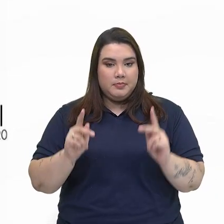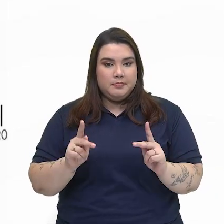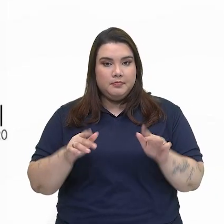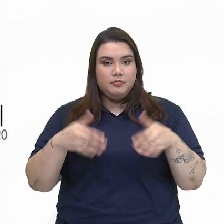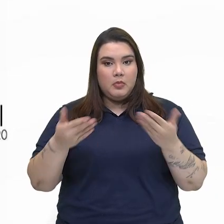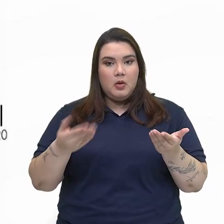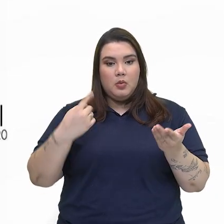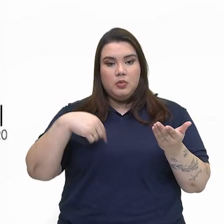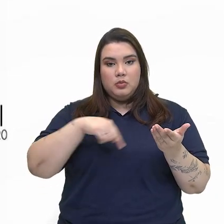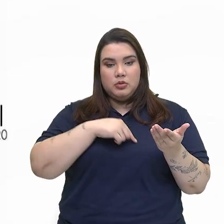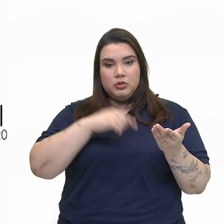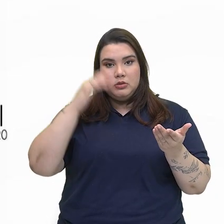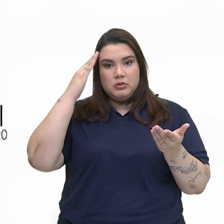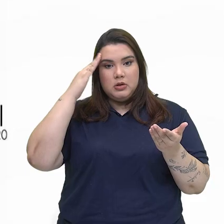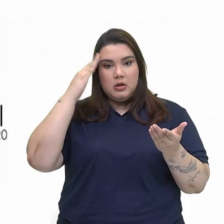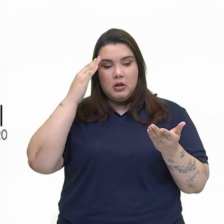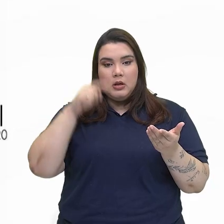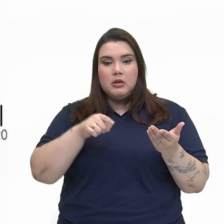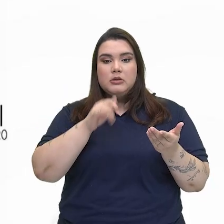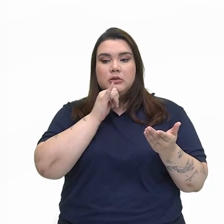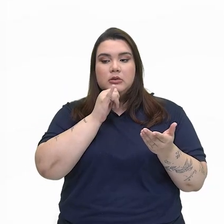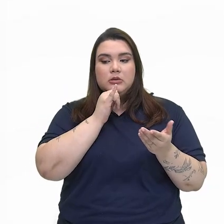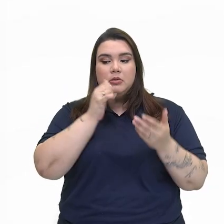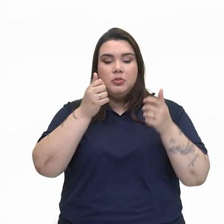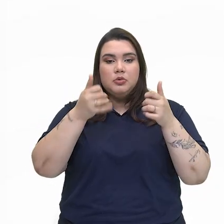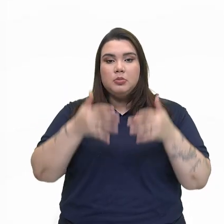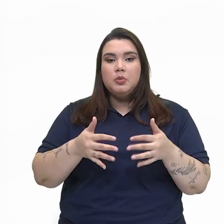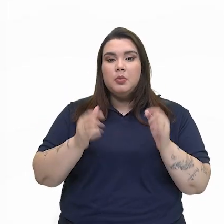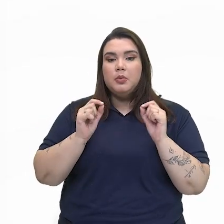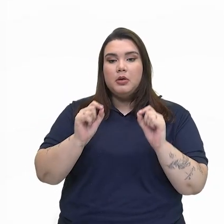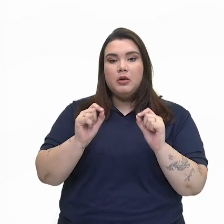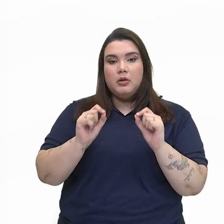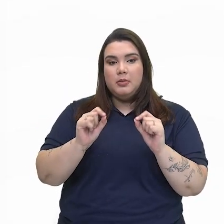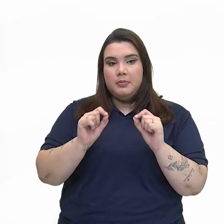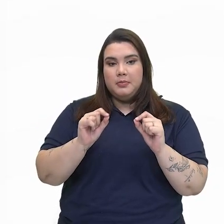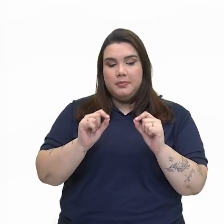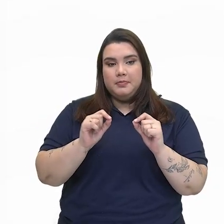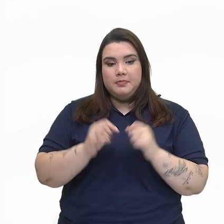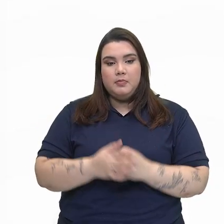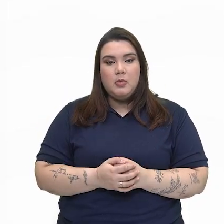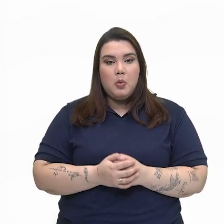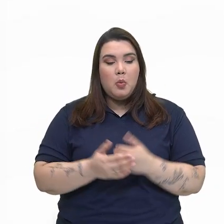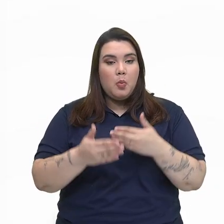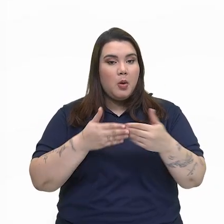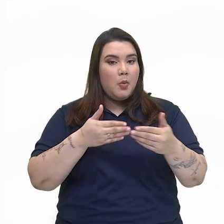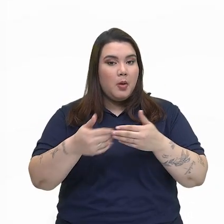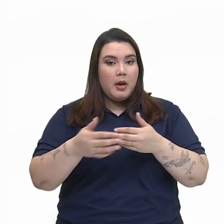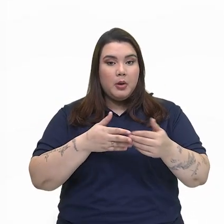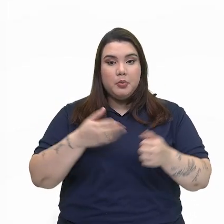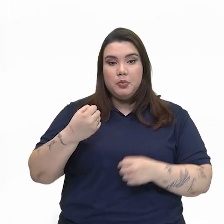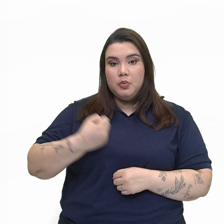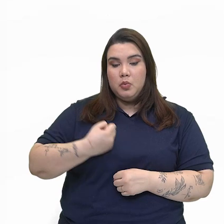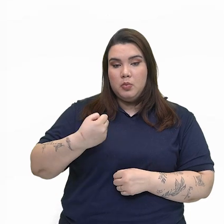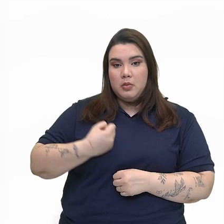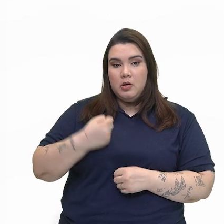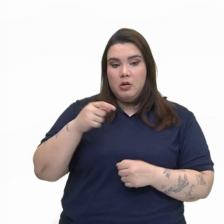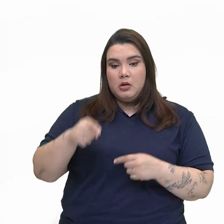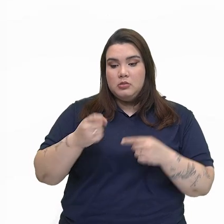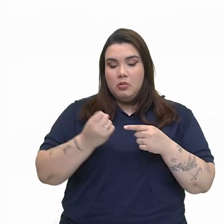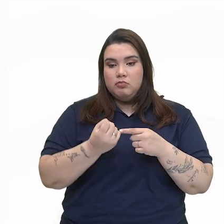a gente tira desse exemplo é o seguinte: em qualquer número,